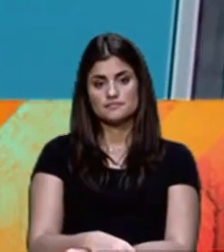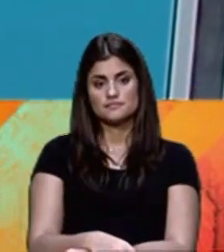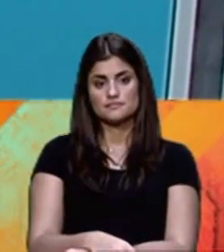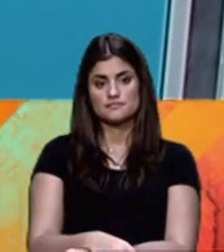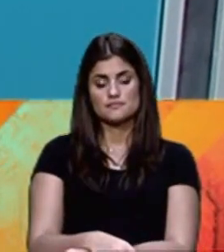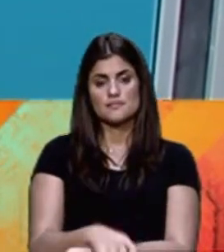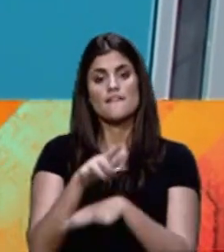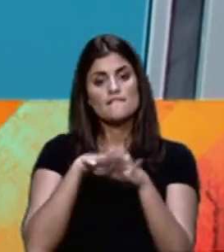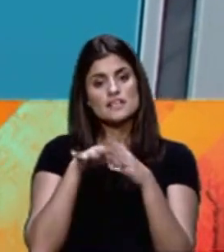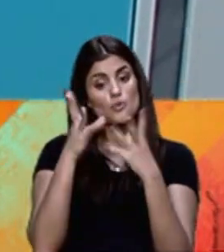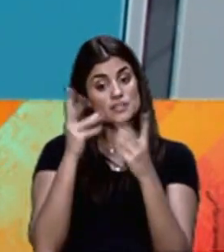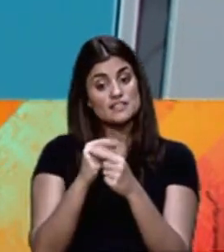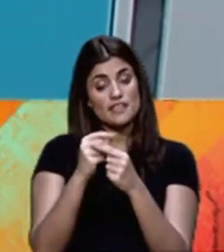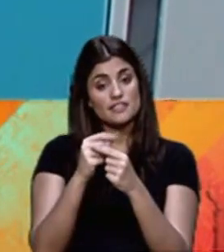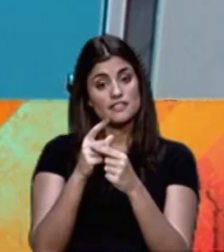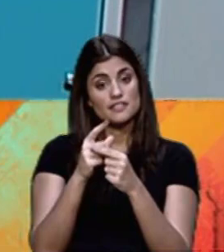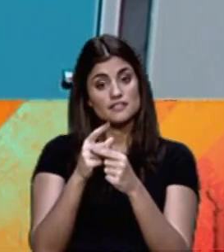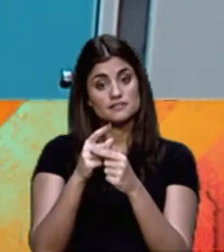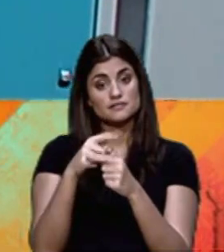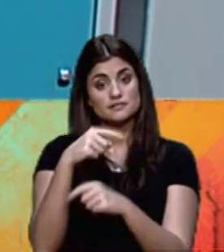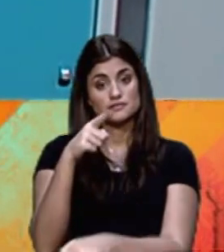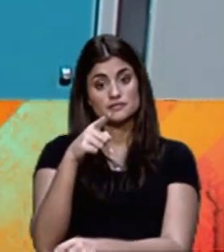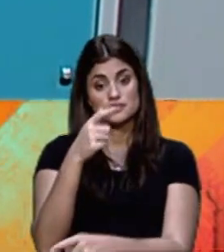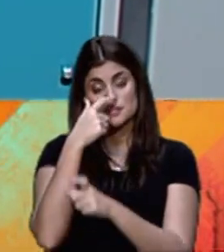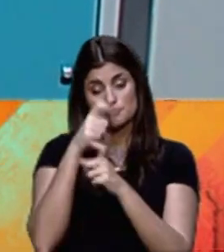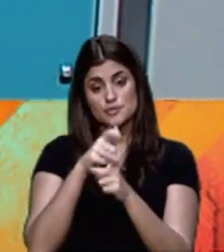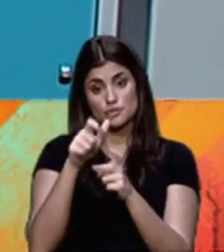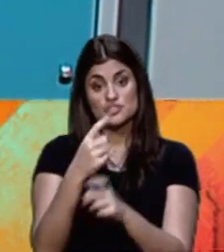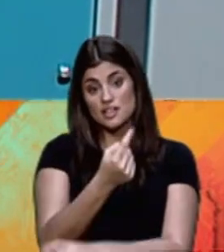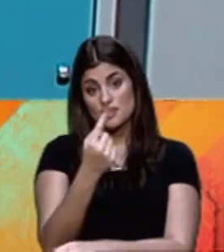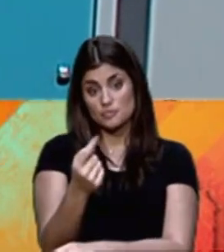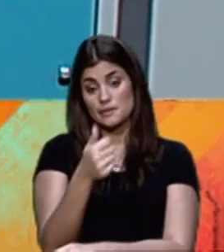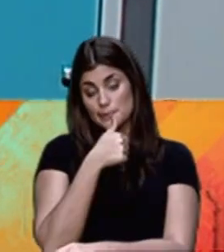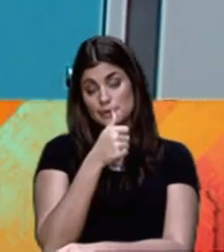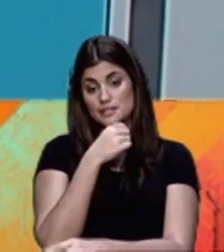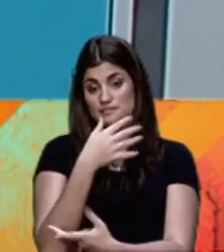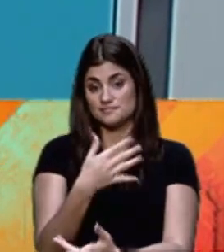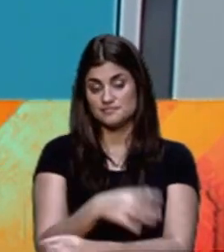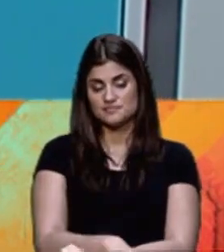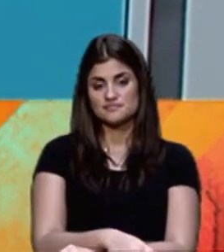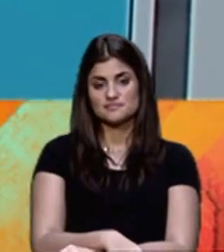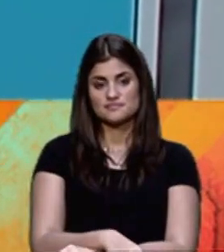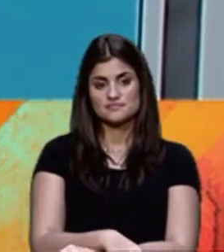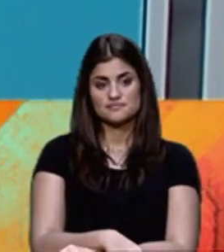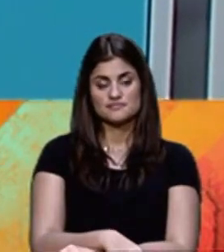fazem a quantidade que tiver, a quantidade de pessoas que tenham em casa, como é evidente.